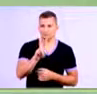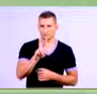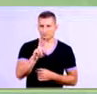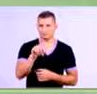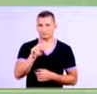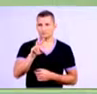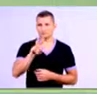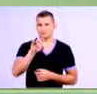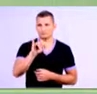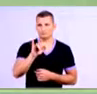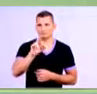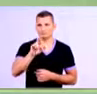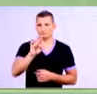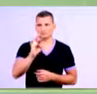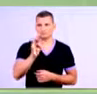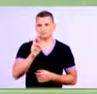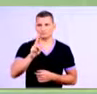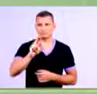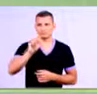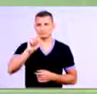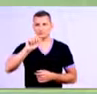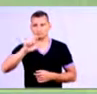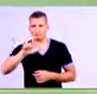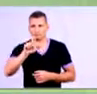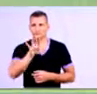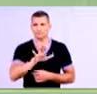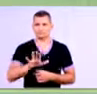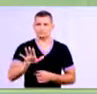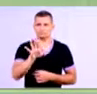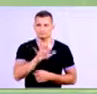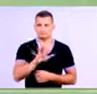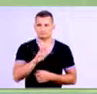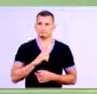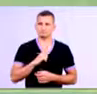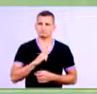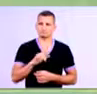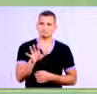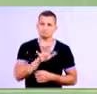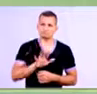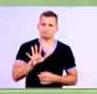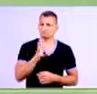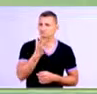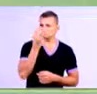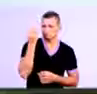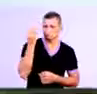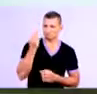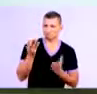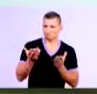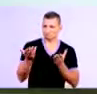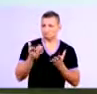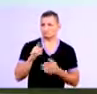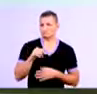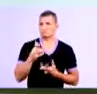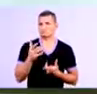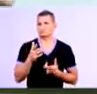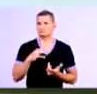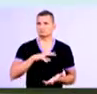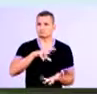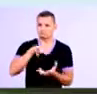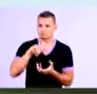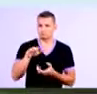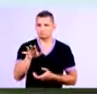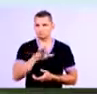Existe uma interface aí, eu não lembro qual é o nome agora, mas cria-se um mundo virtual, a pessoa entra, fica passeando no